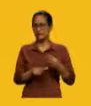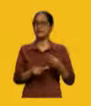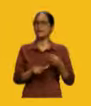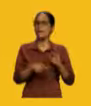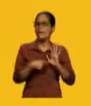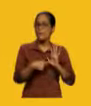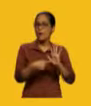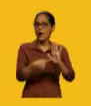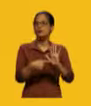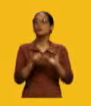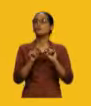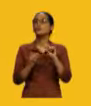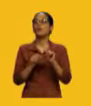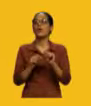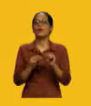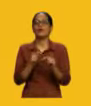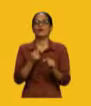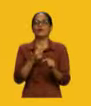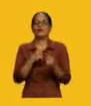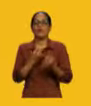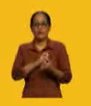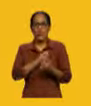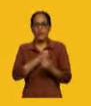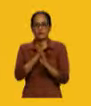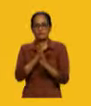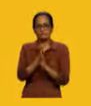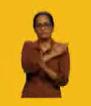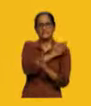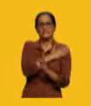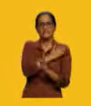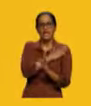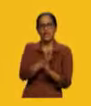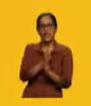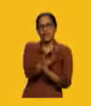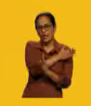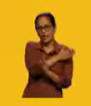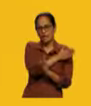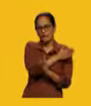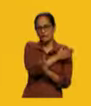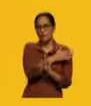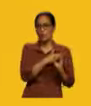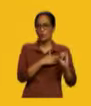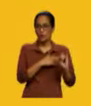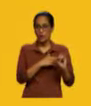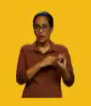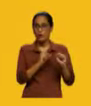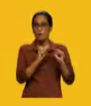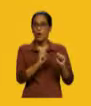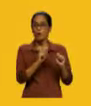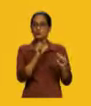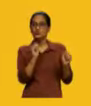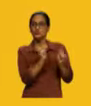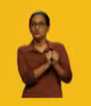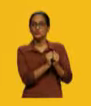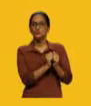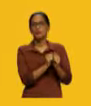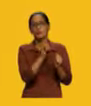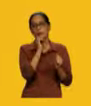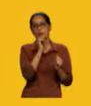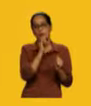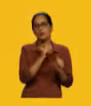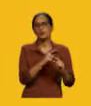na esquerda de quem? O I só pode aparecer na esquerda de V e de